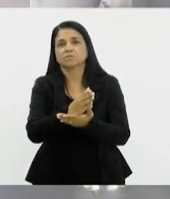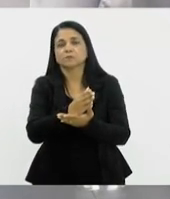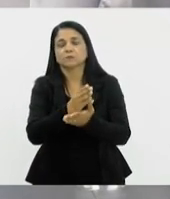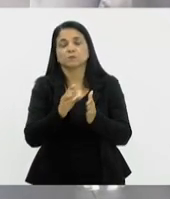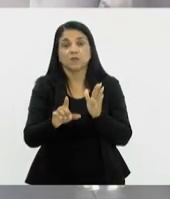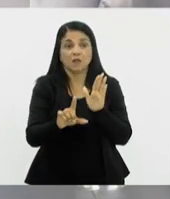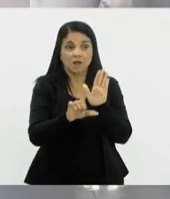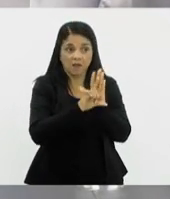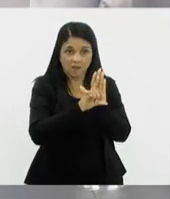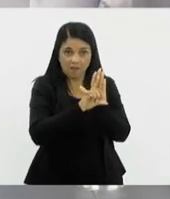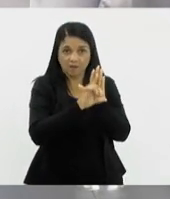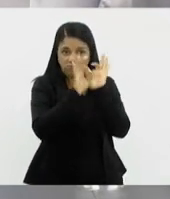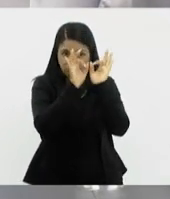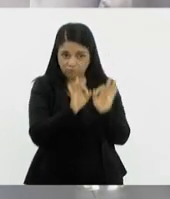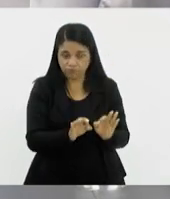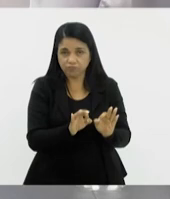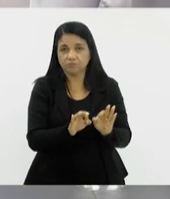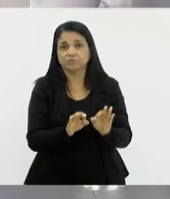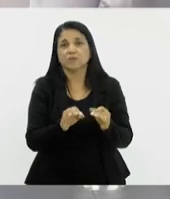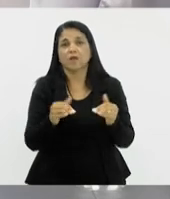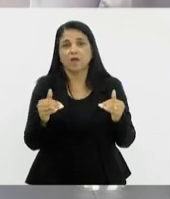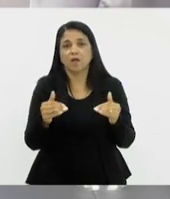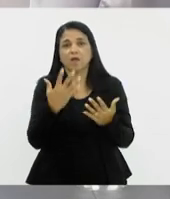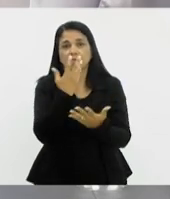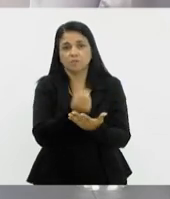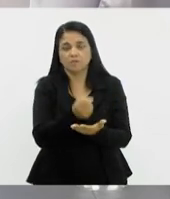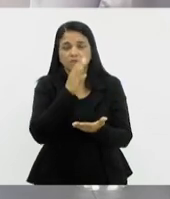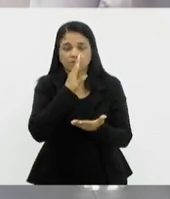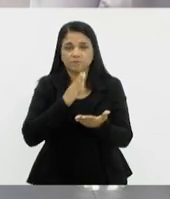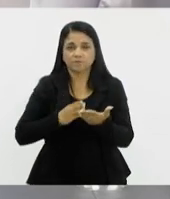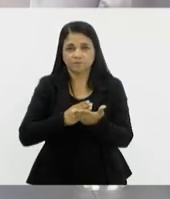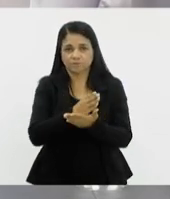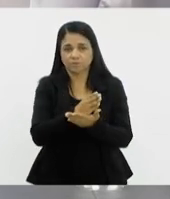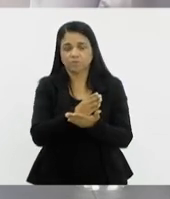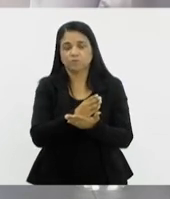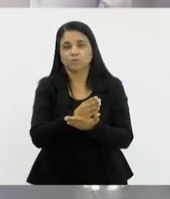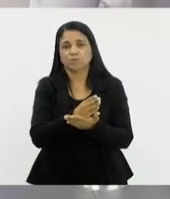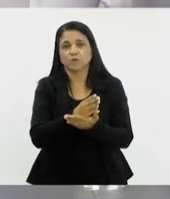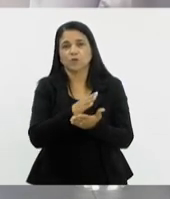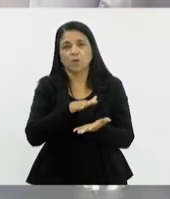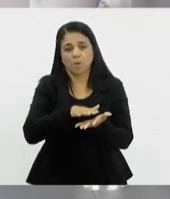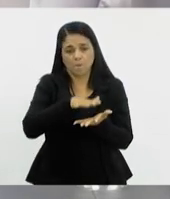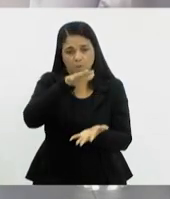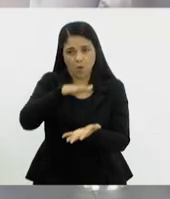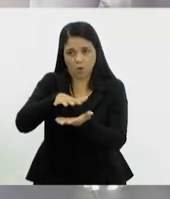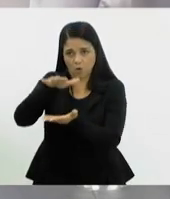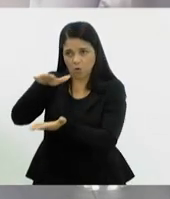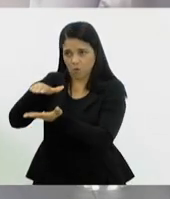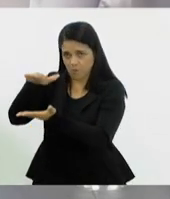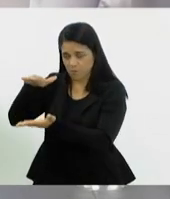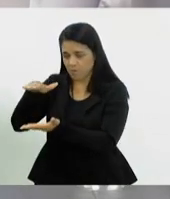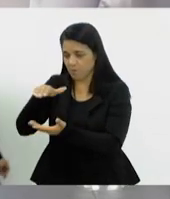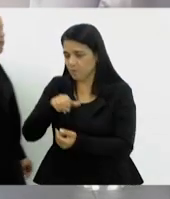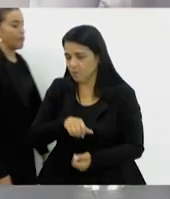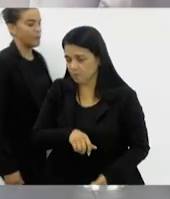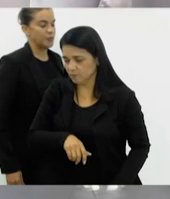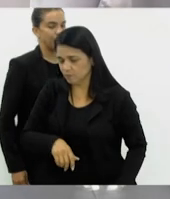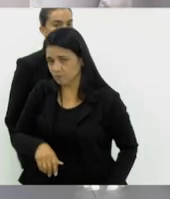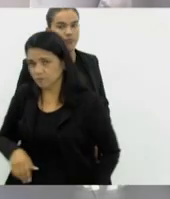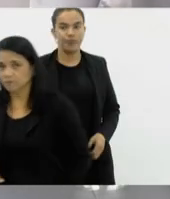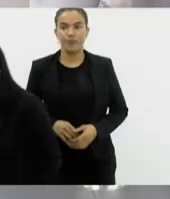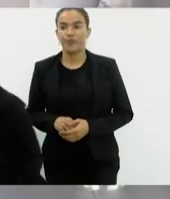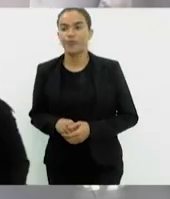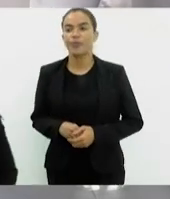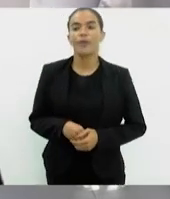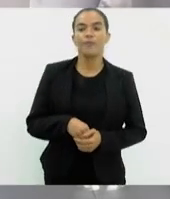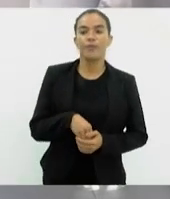ilegalidade, mas pela legalidade, permaneçam como estão, aprovado. Passo, então, ao bloco de inconstitucionalidade. É o bloco que